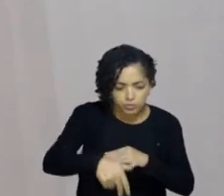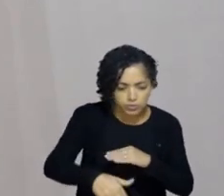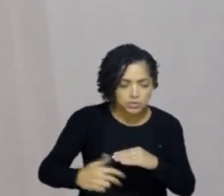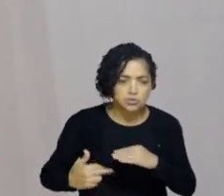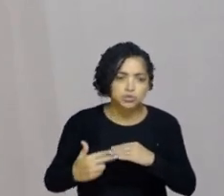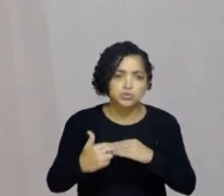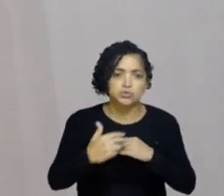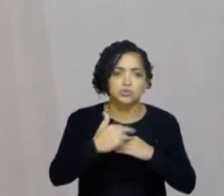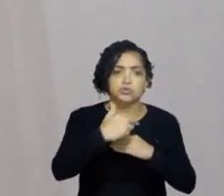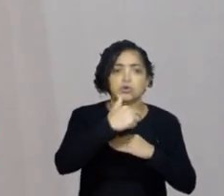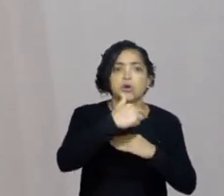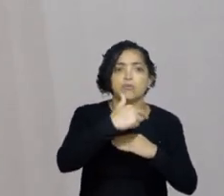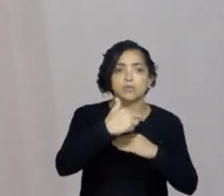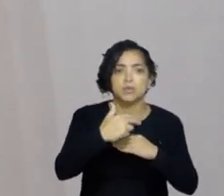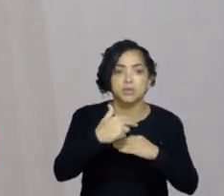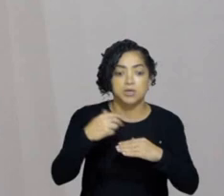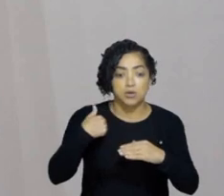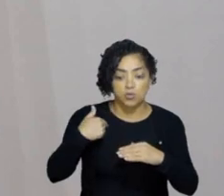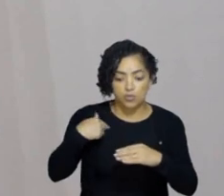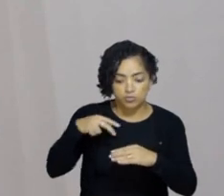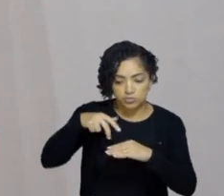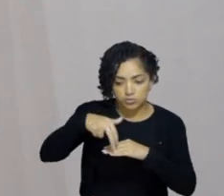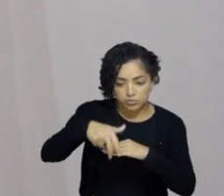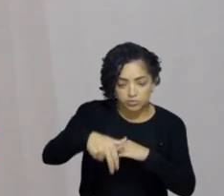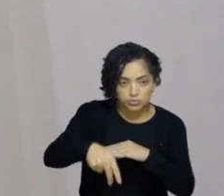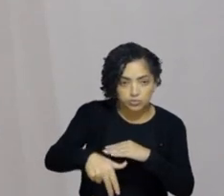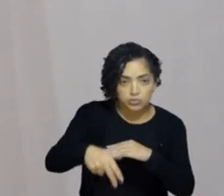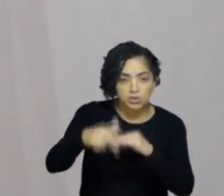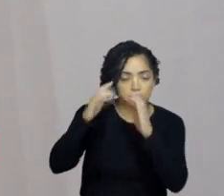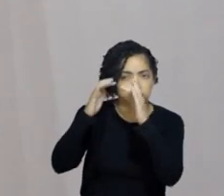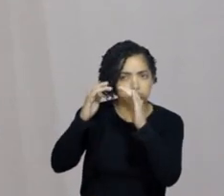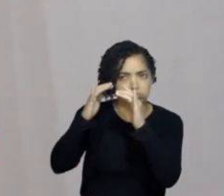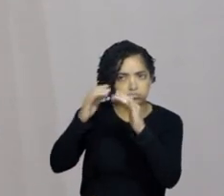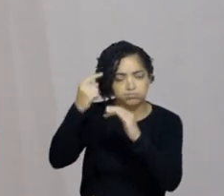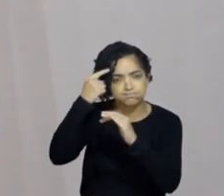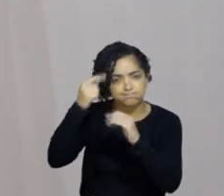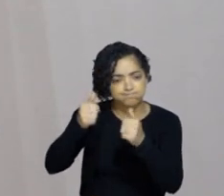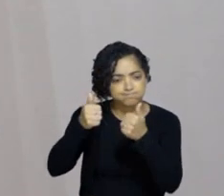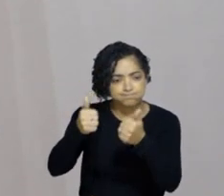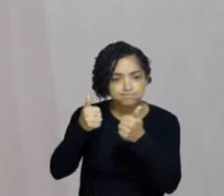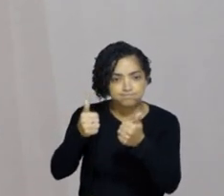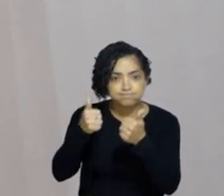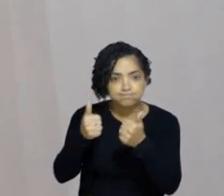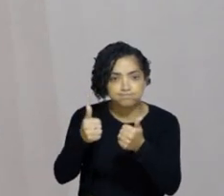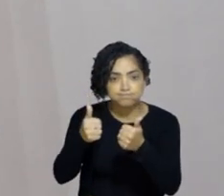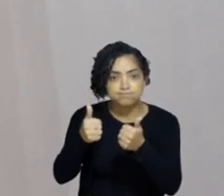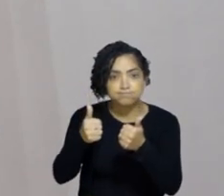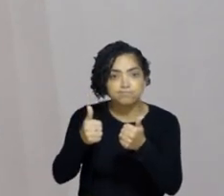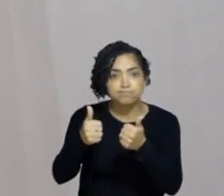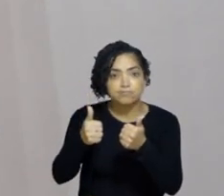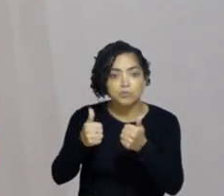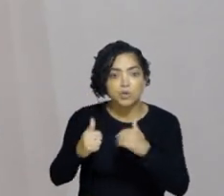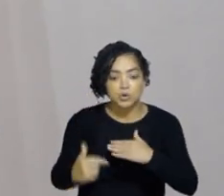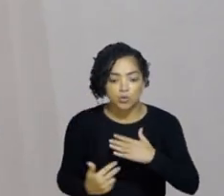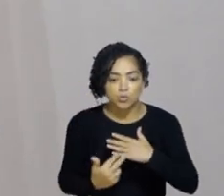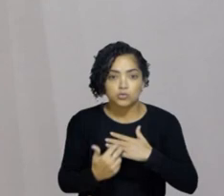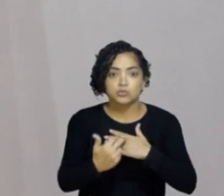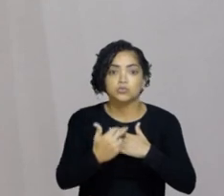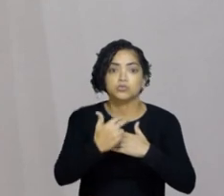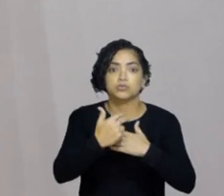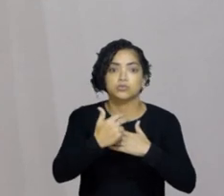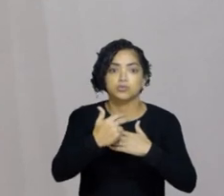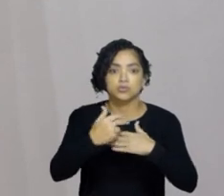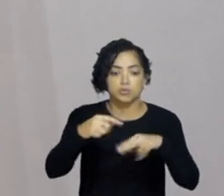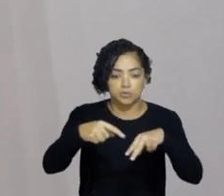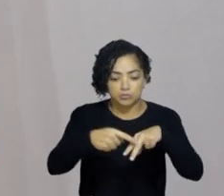eu desço de escada, melhora o meu cérebro, questão cognitiva. Quando eu subo de escada, melhora as minhas pernas,